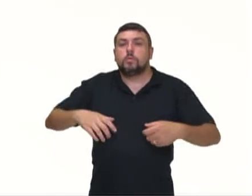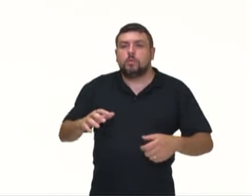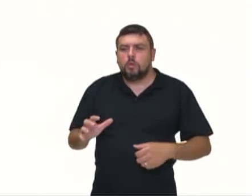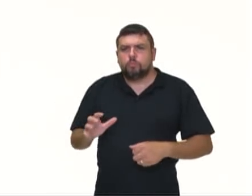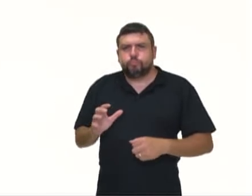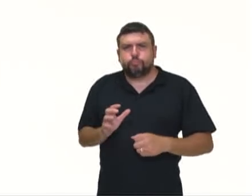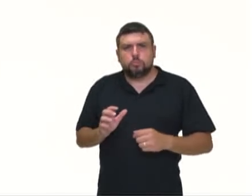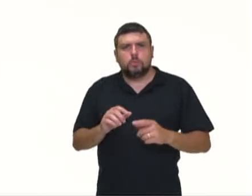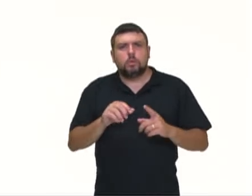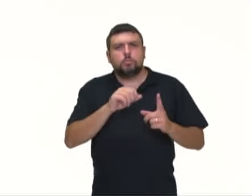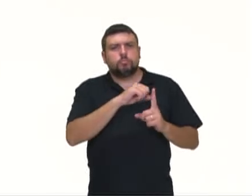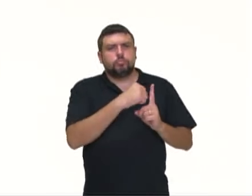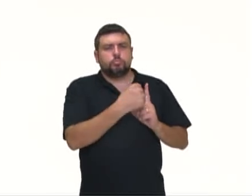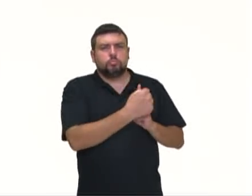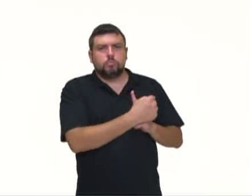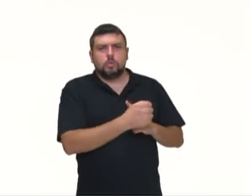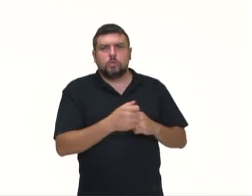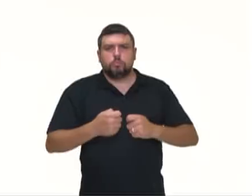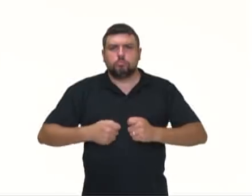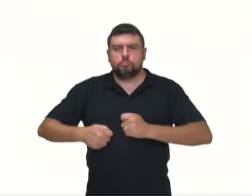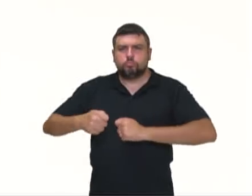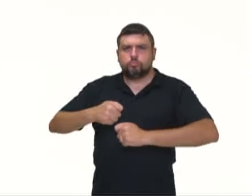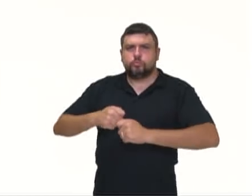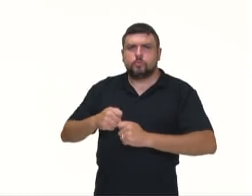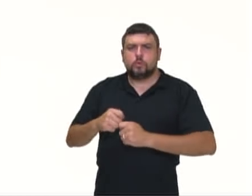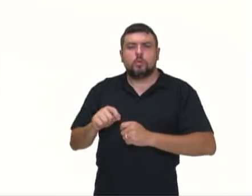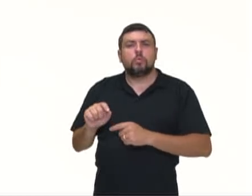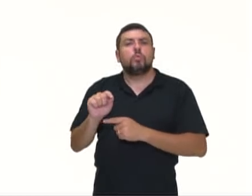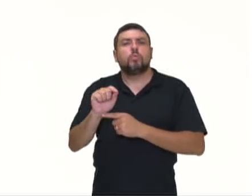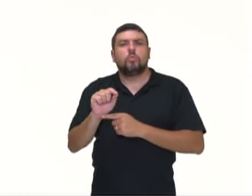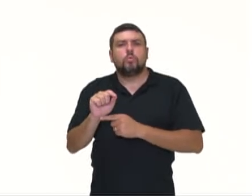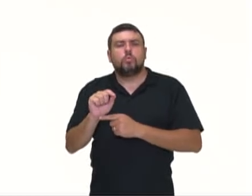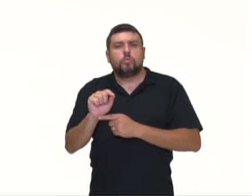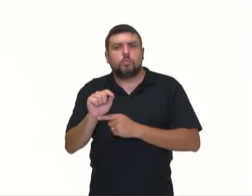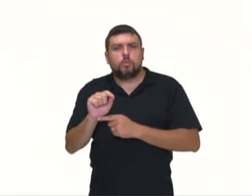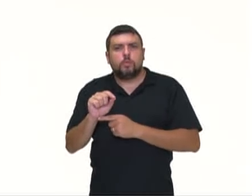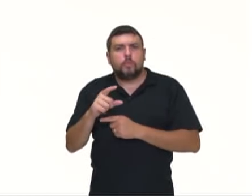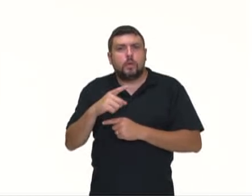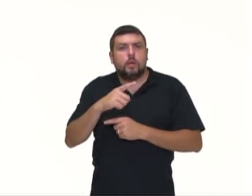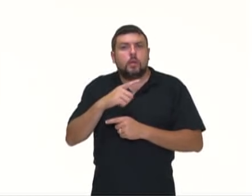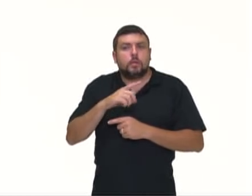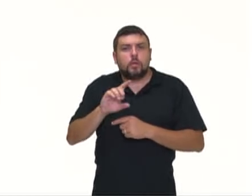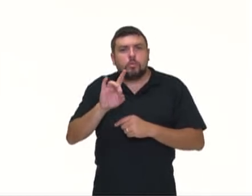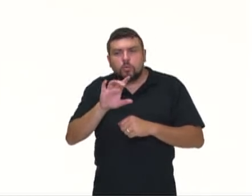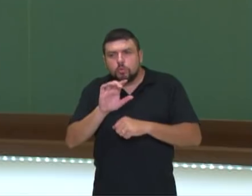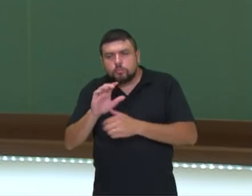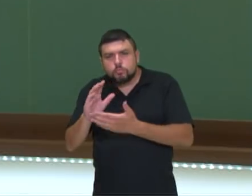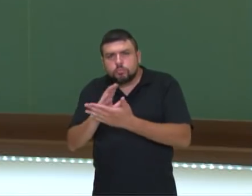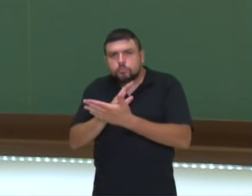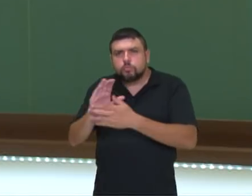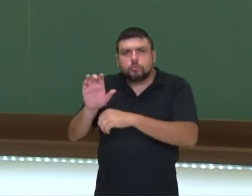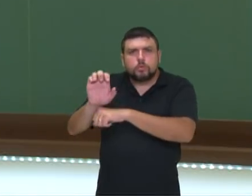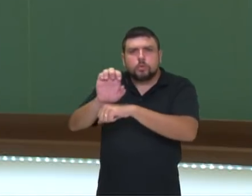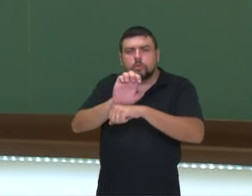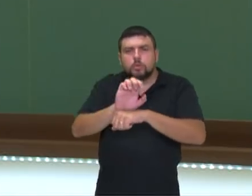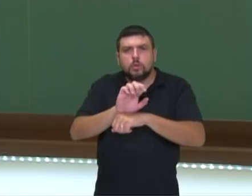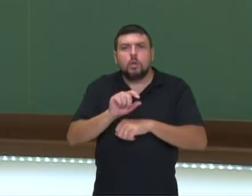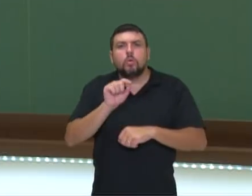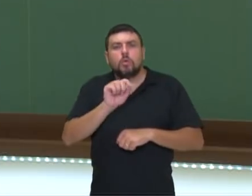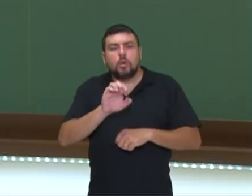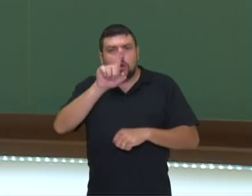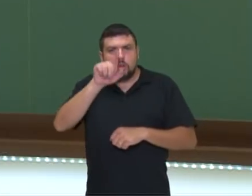e econômico, específico que reflete uma disposição inicialmente estável, ou seja, ele é um esporte mais voltado para as